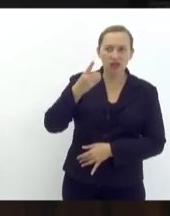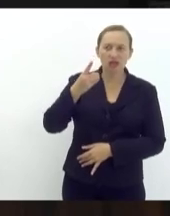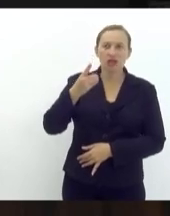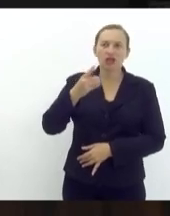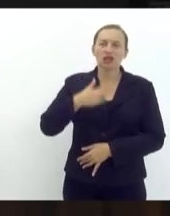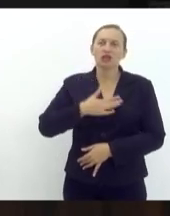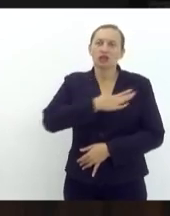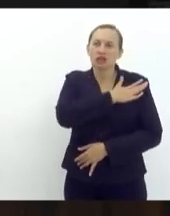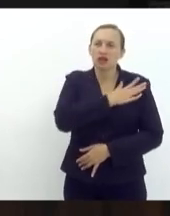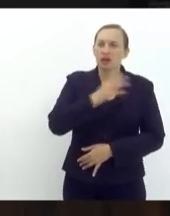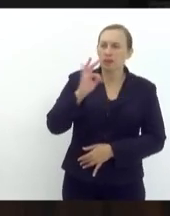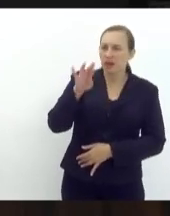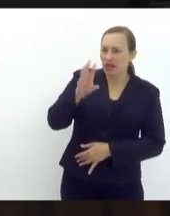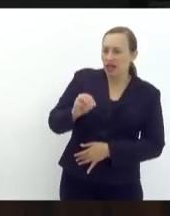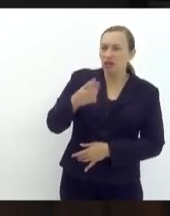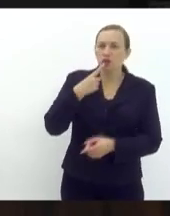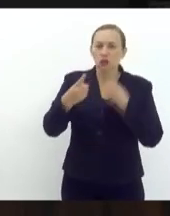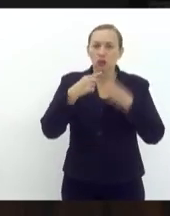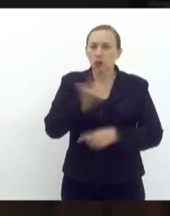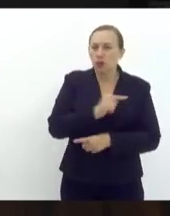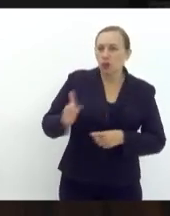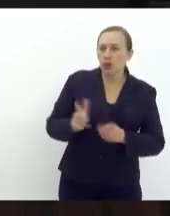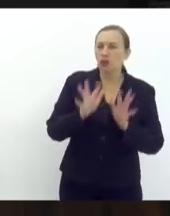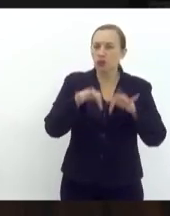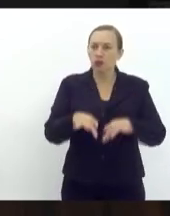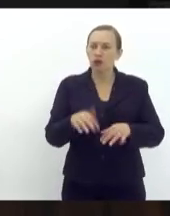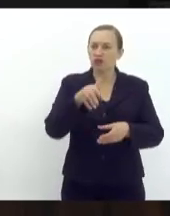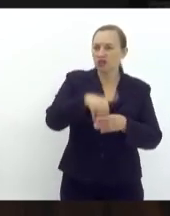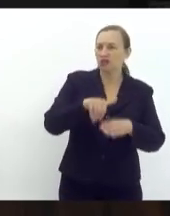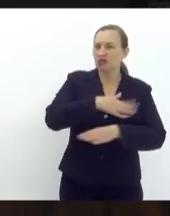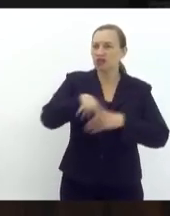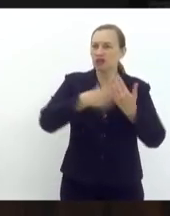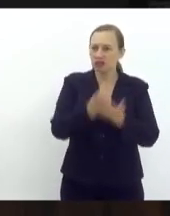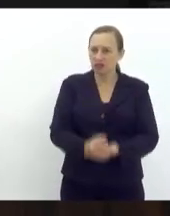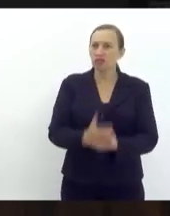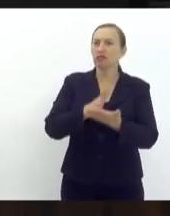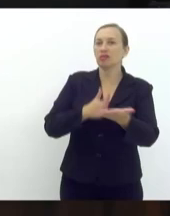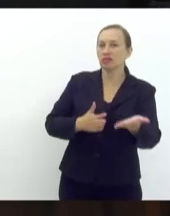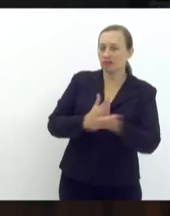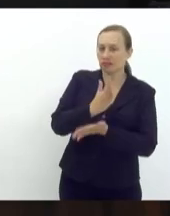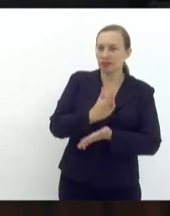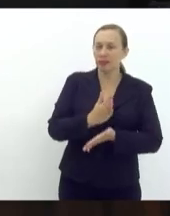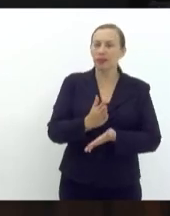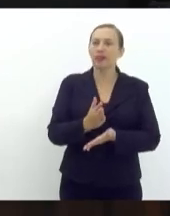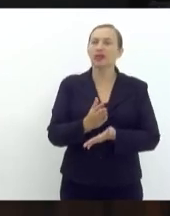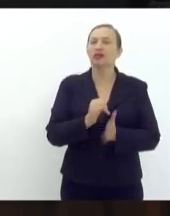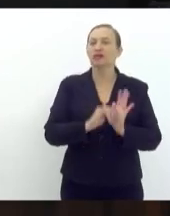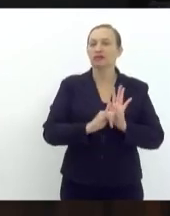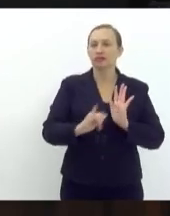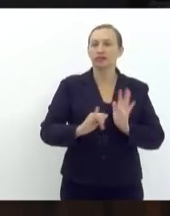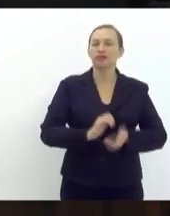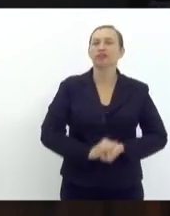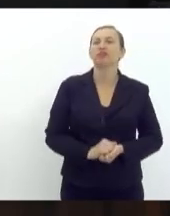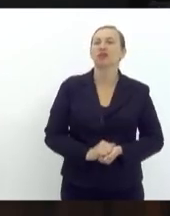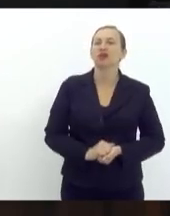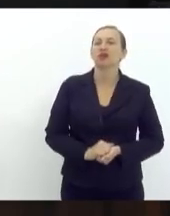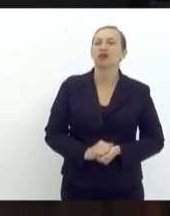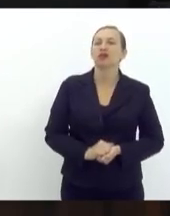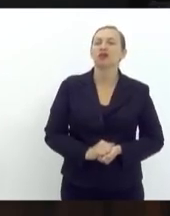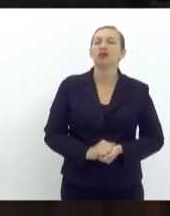em discussão discussão e votação se você quer provas de como estão aprovados vai a publicação